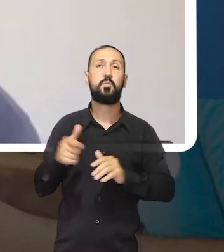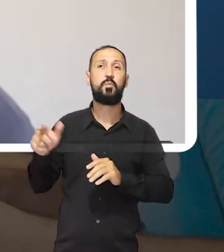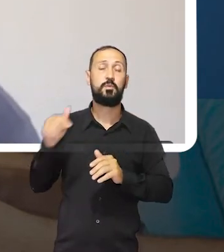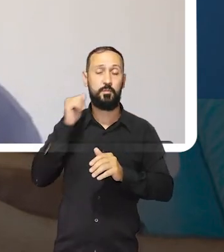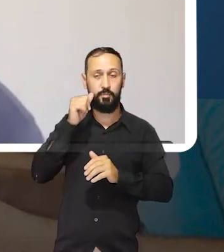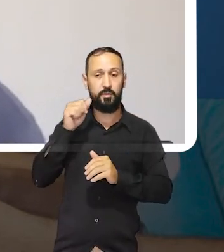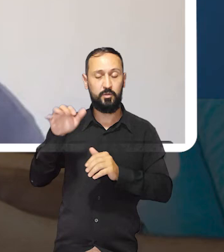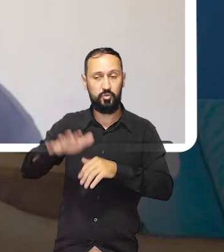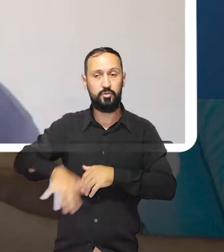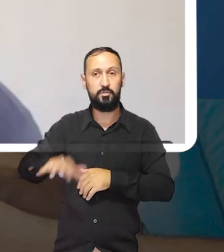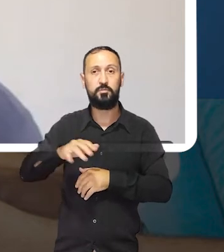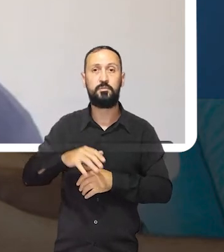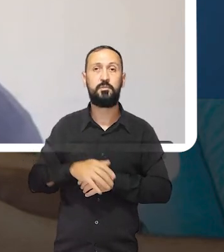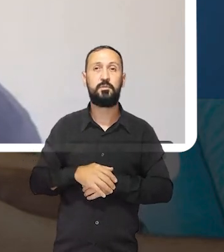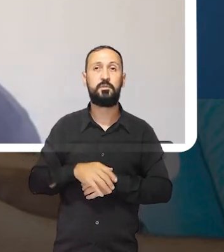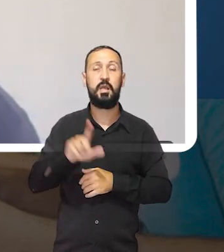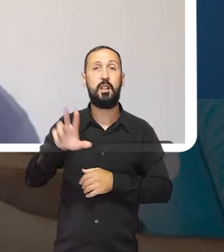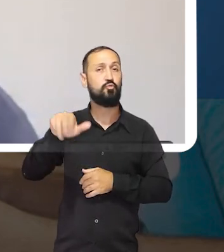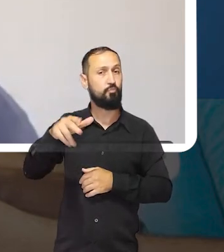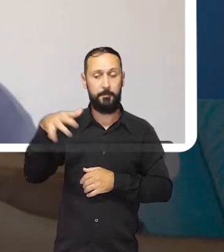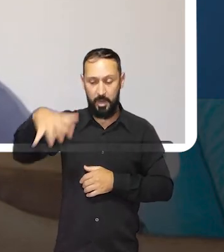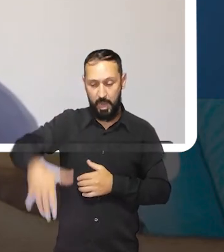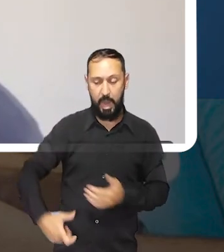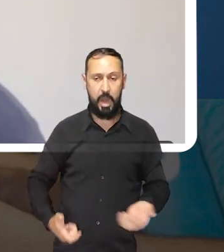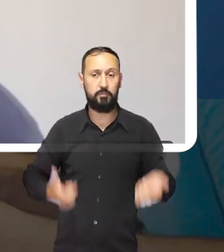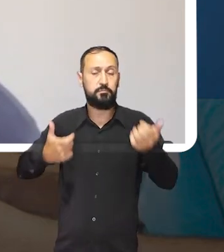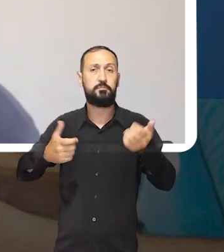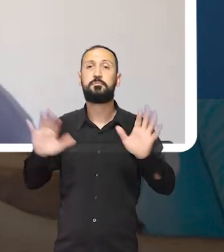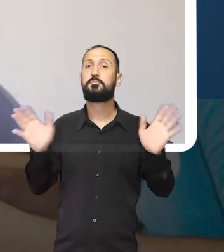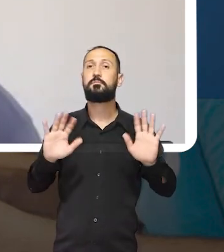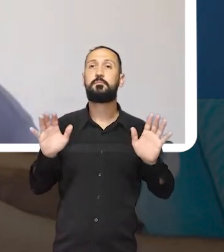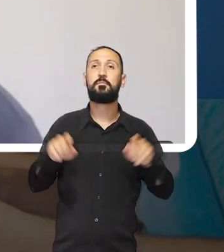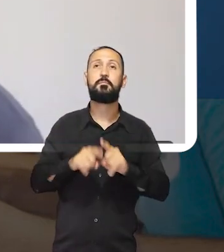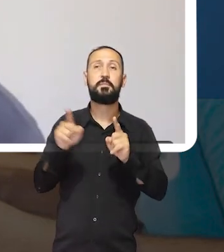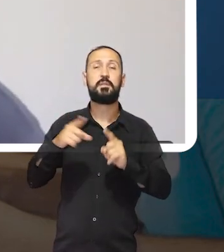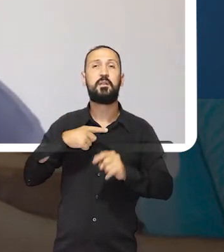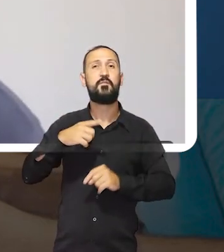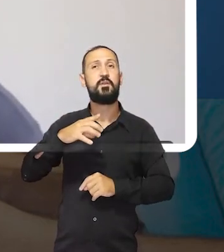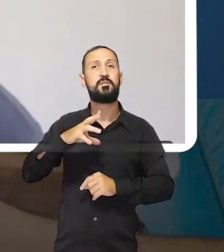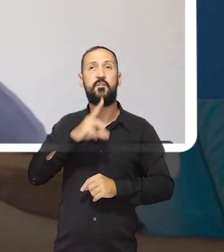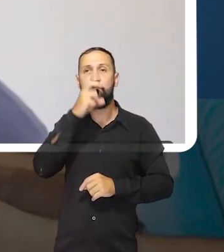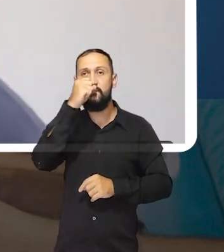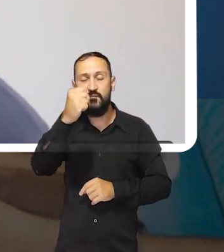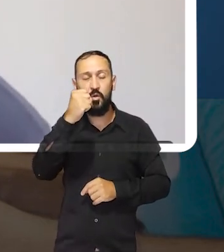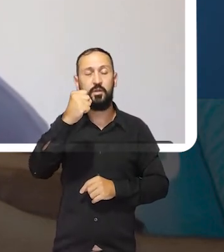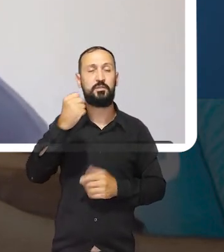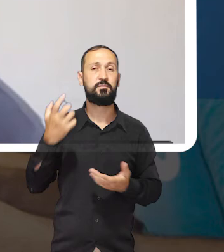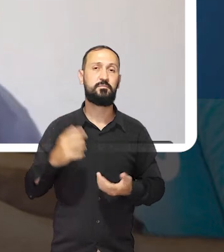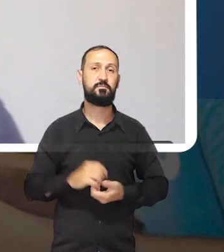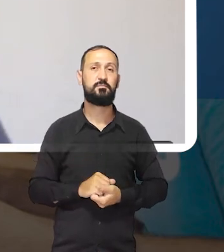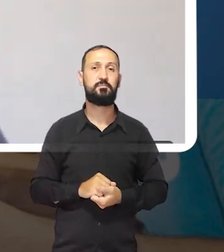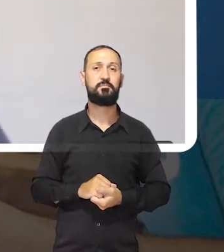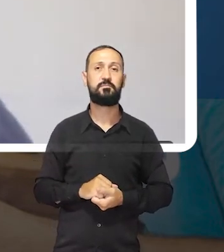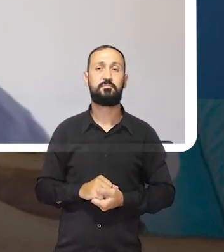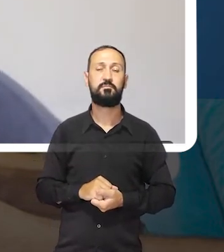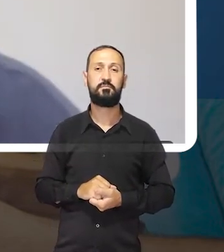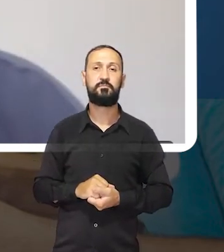como outras brasileiras se destacaram. Ela não pegou em armas, mas as armas dela foram essa força e a